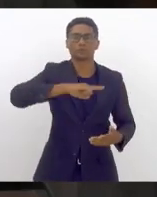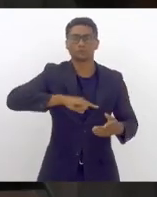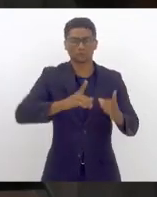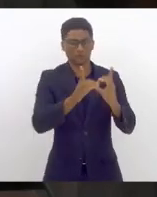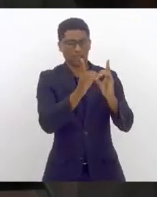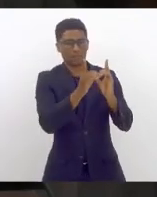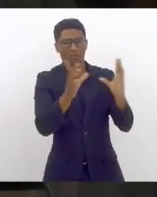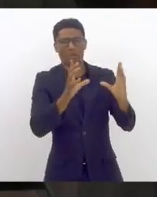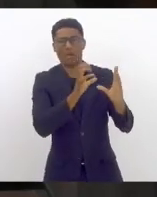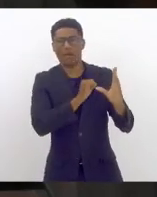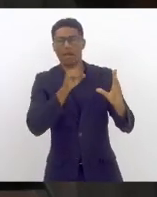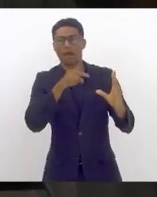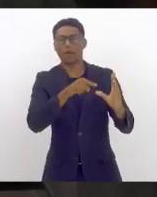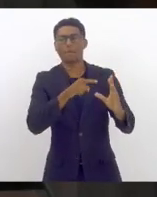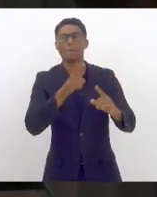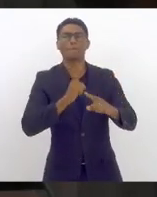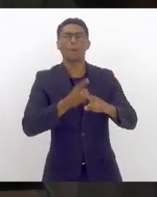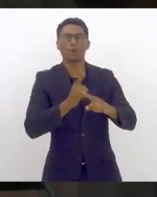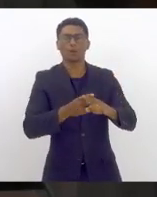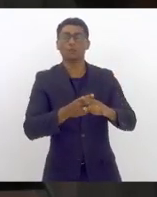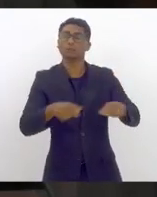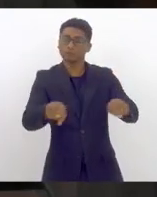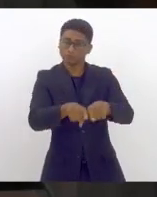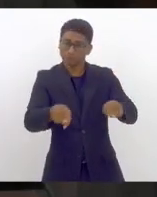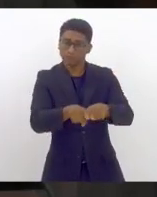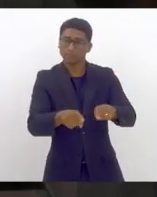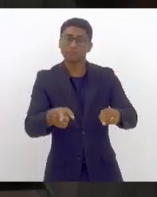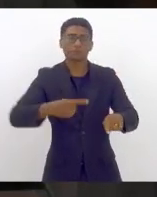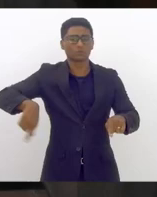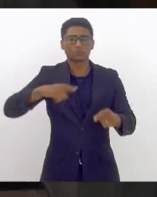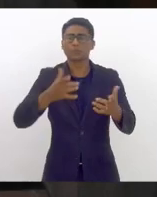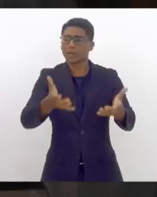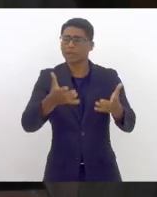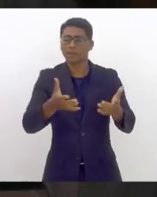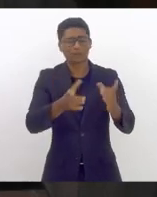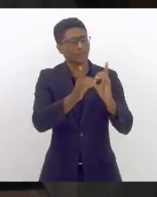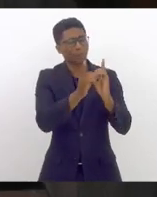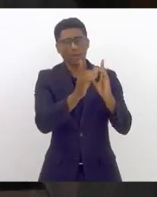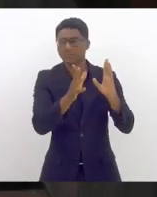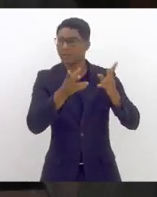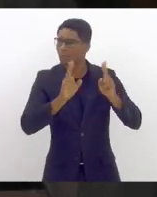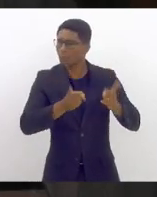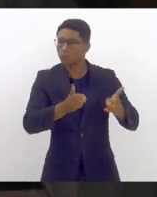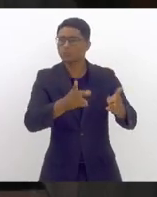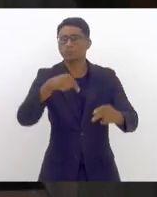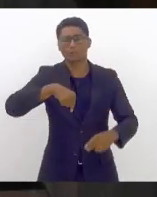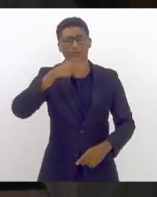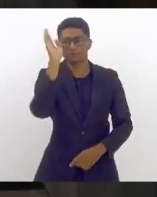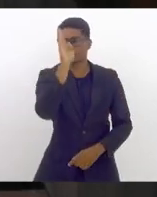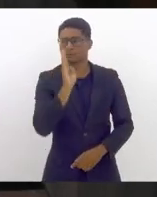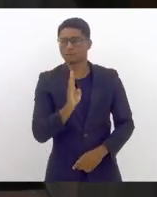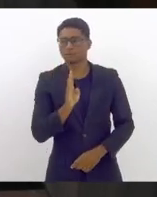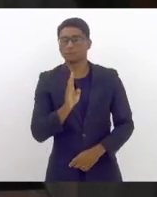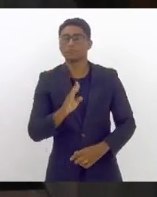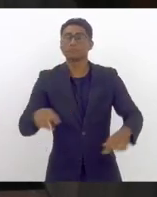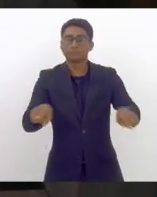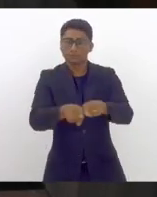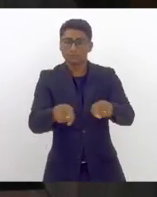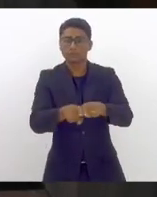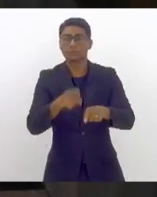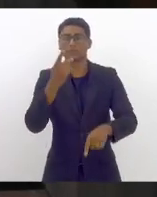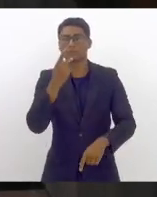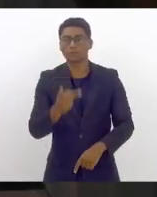porque queremos que a democracia perdure nesse país. E também dizer, senhora presidente,